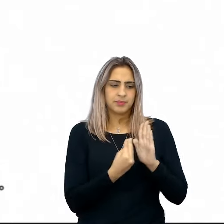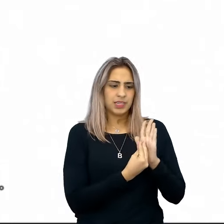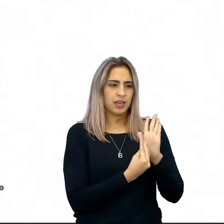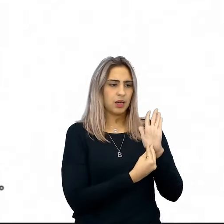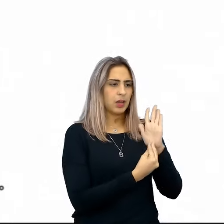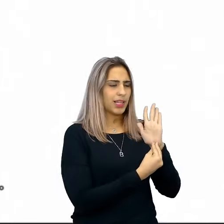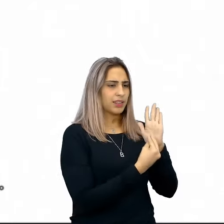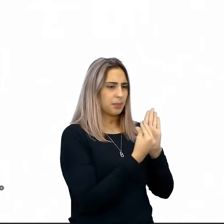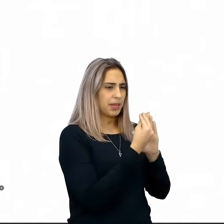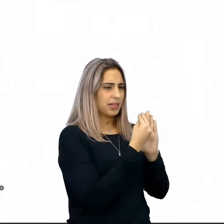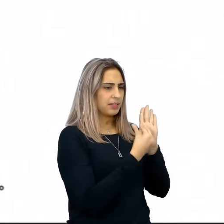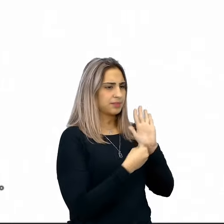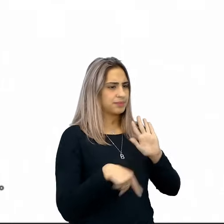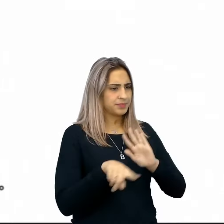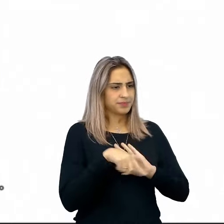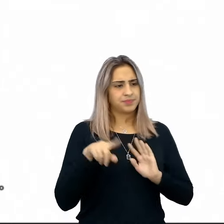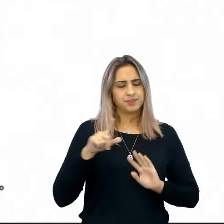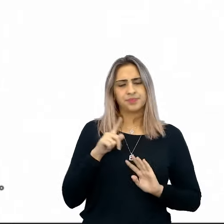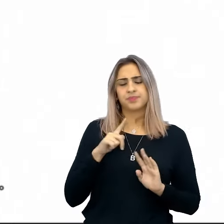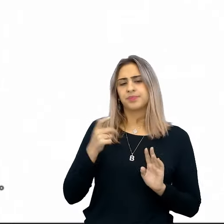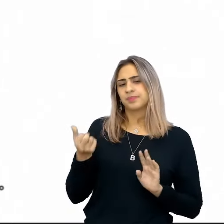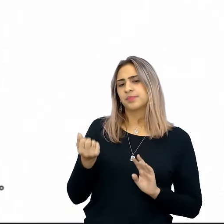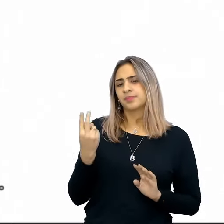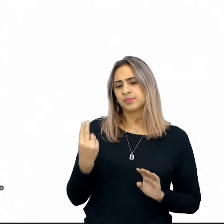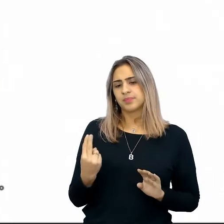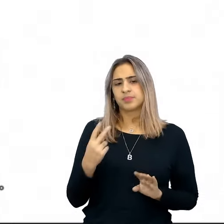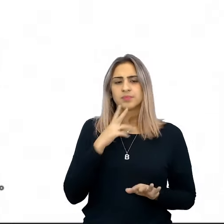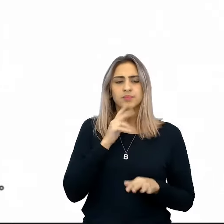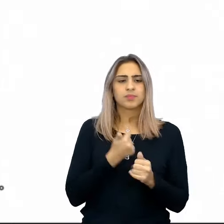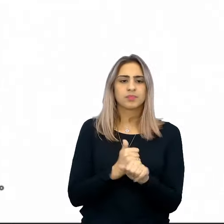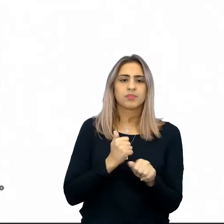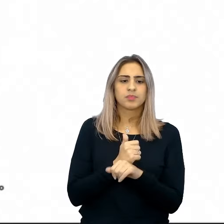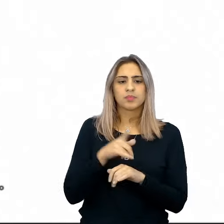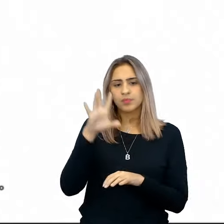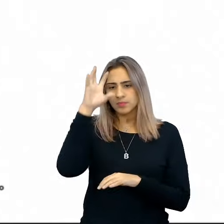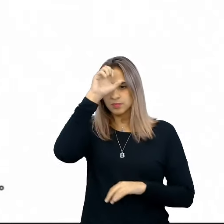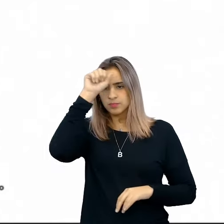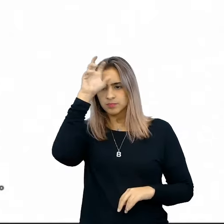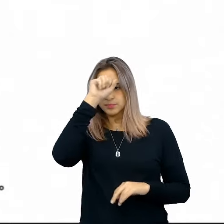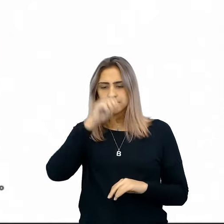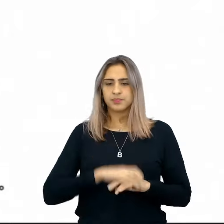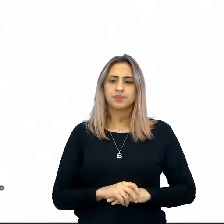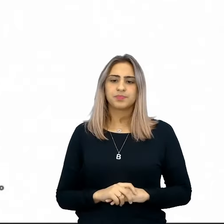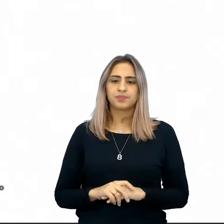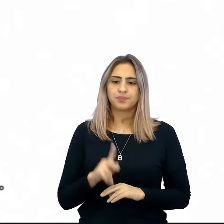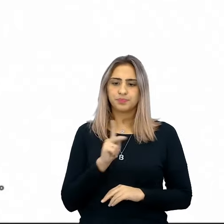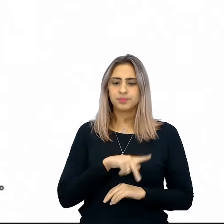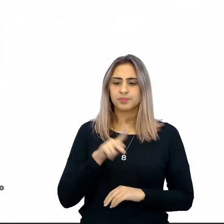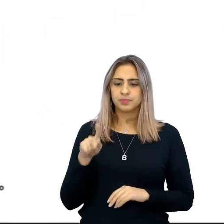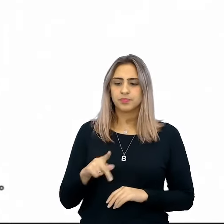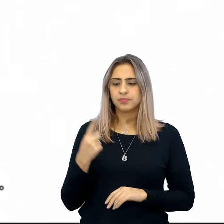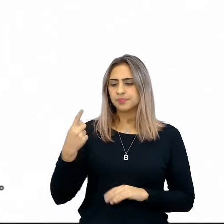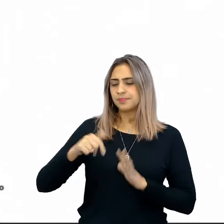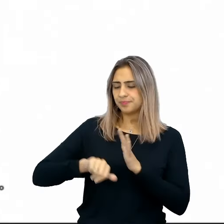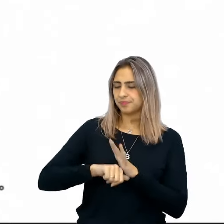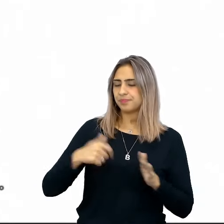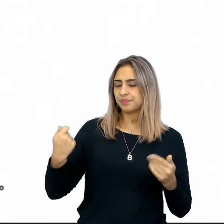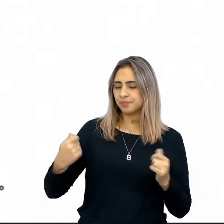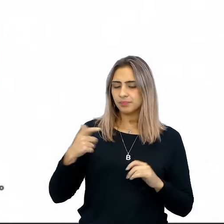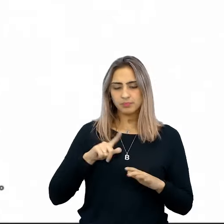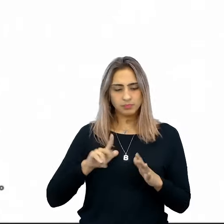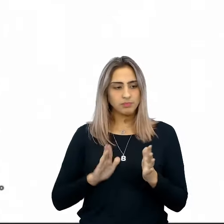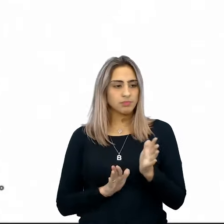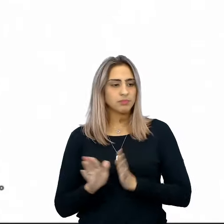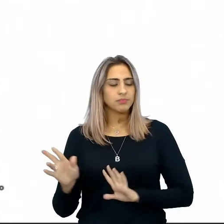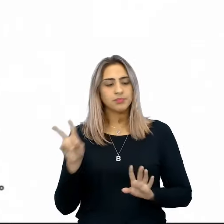6 vezes 12, que dá 72. Então, para o acompanhamento das aprendizagens, o professor, ele primeiro, ele tem que direcionar